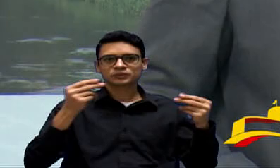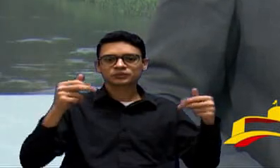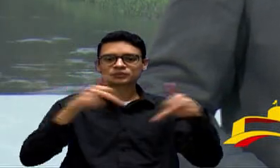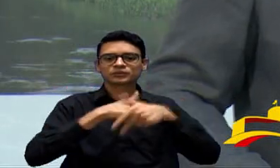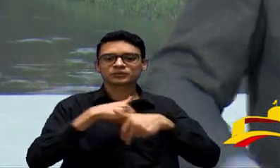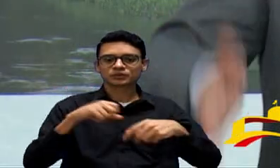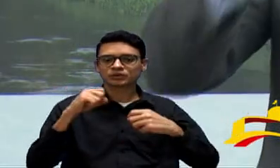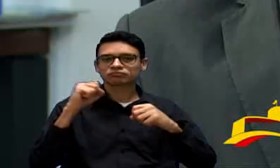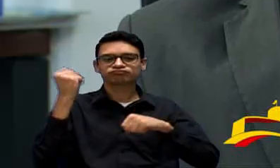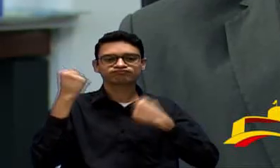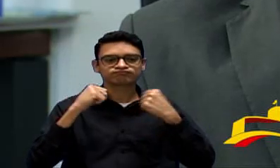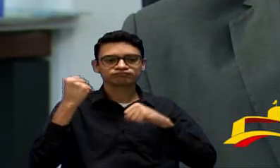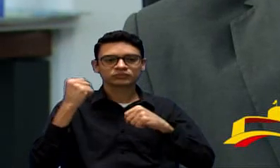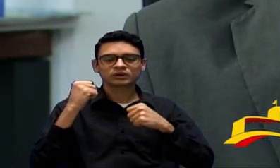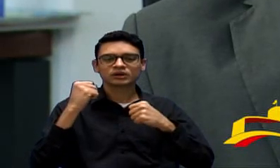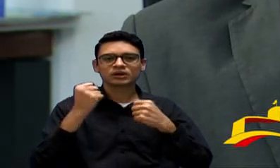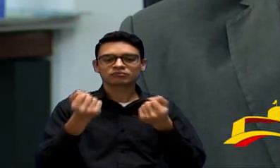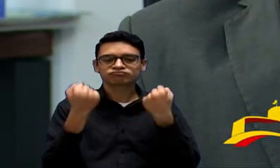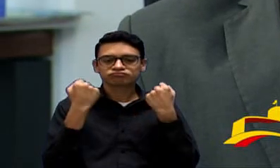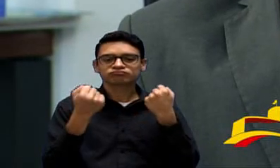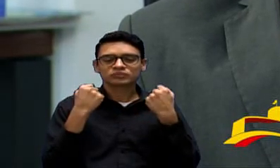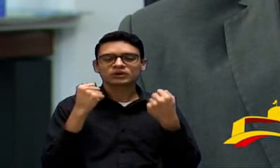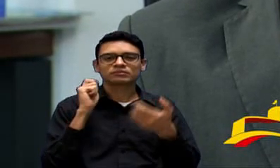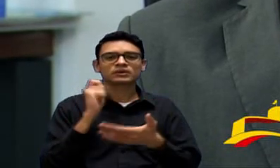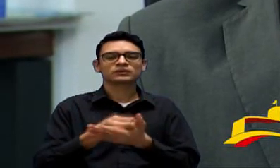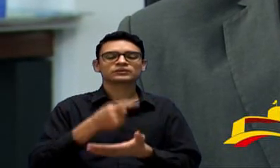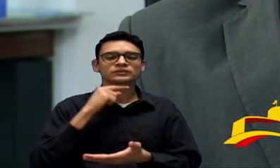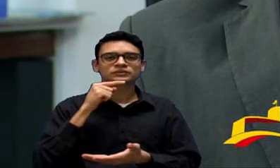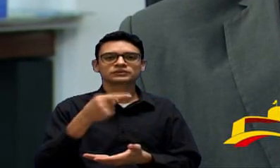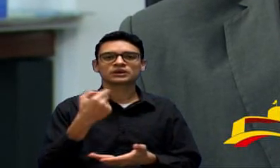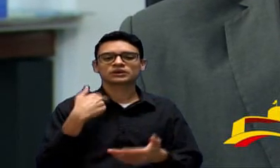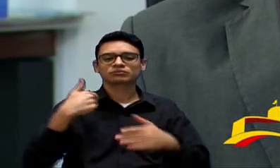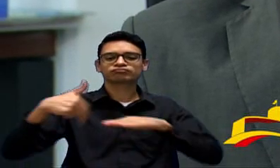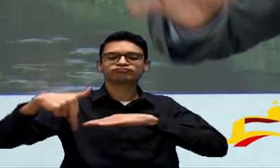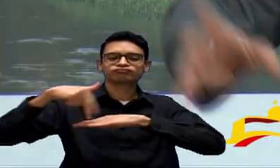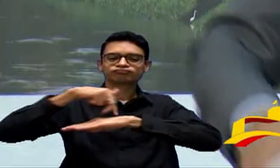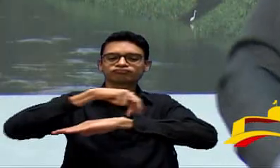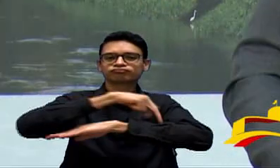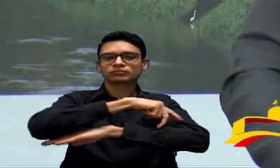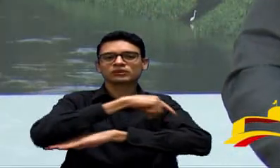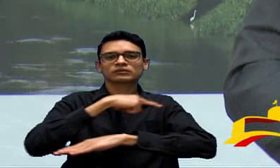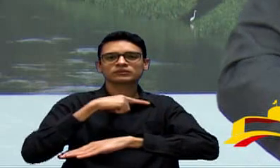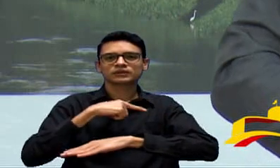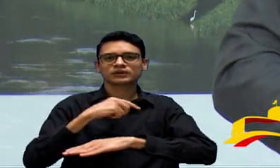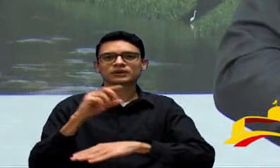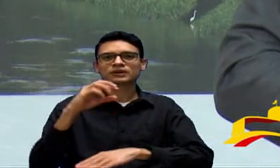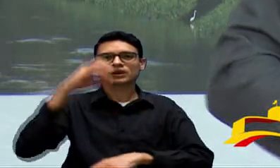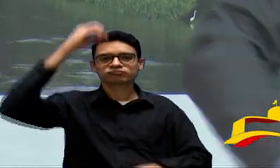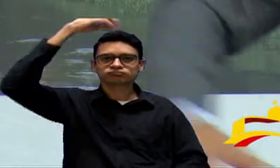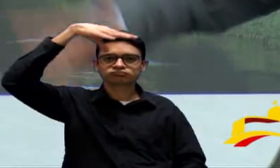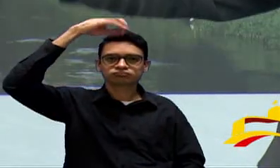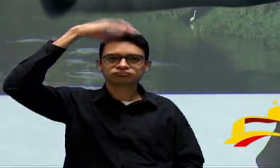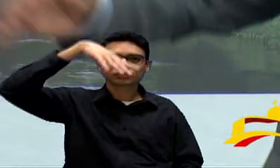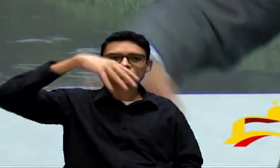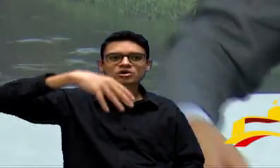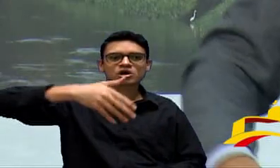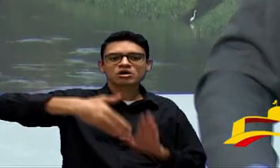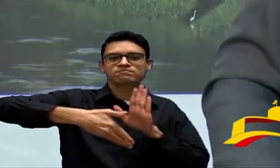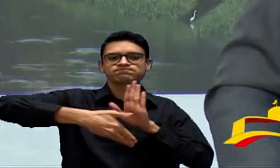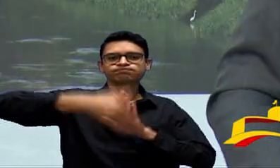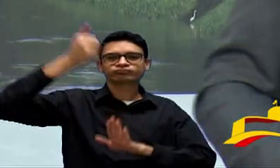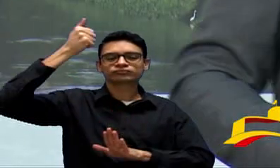pagar uma academia. Então eles caminham na ciclovia. E os postes do canteiro central, eles foram